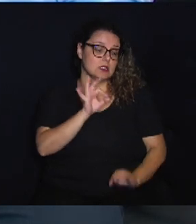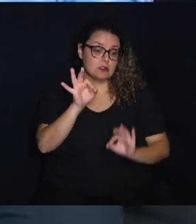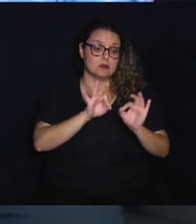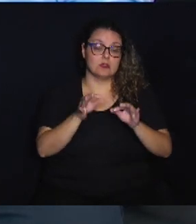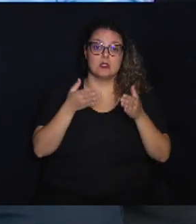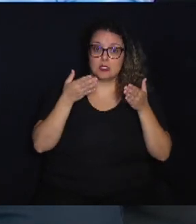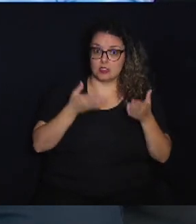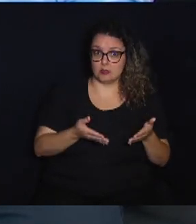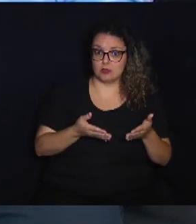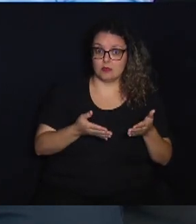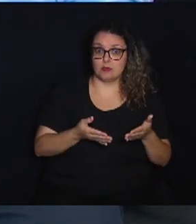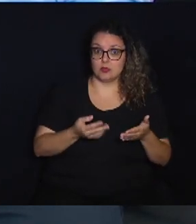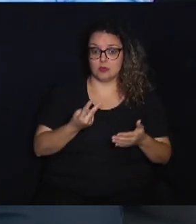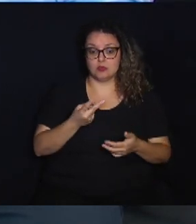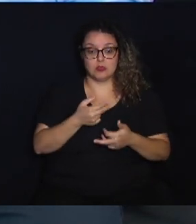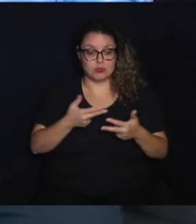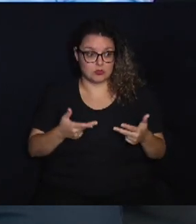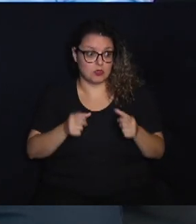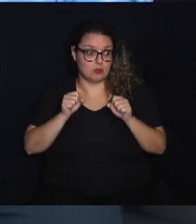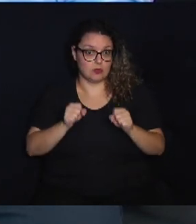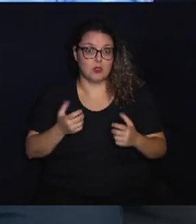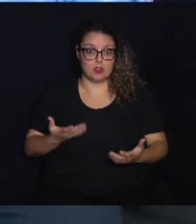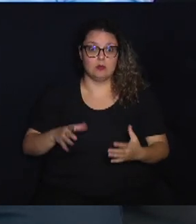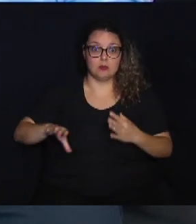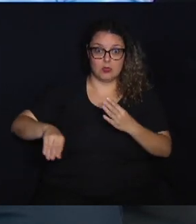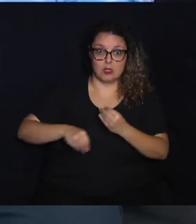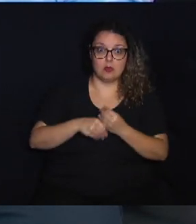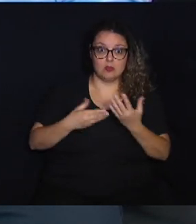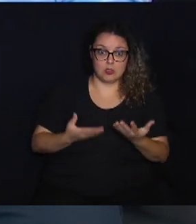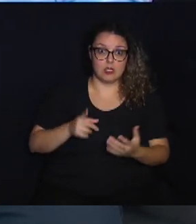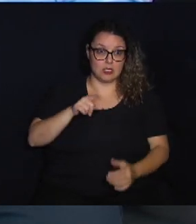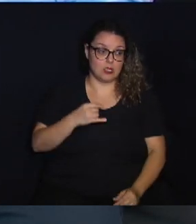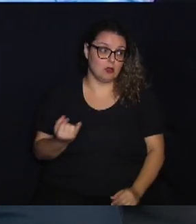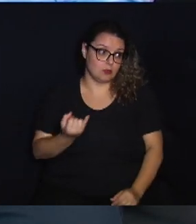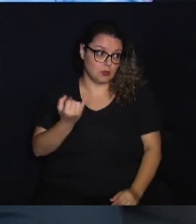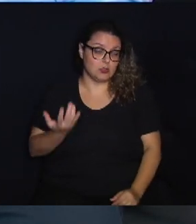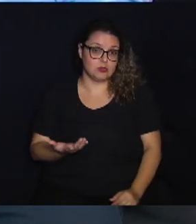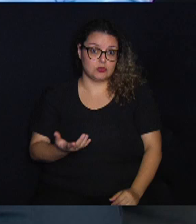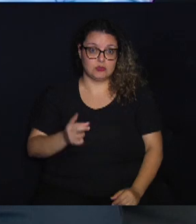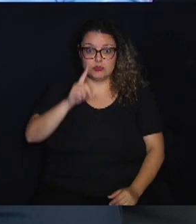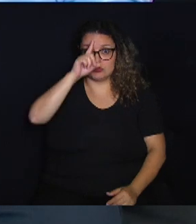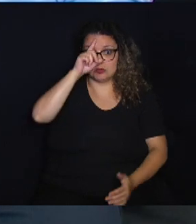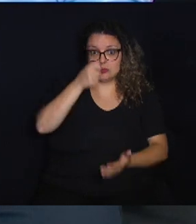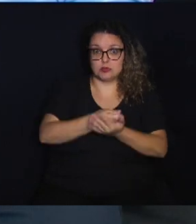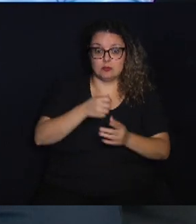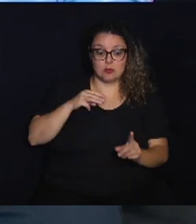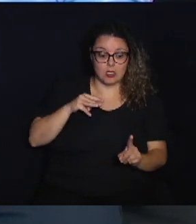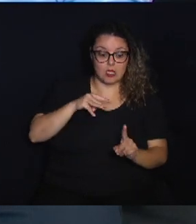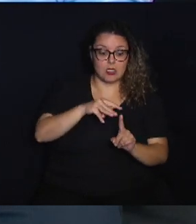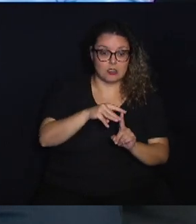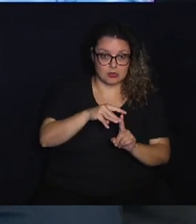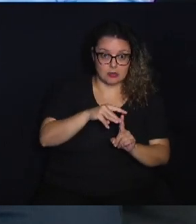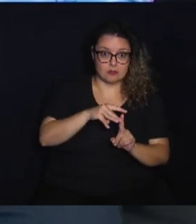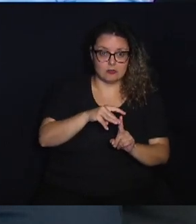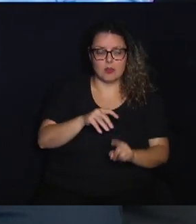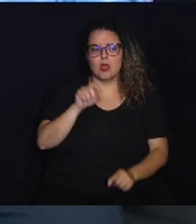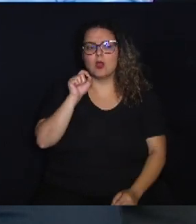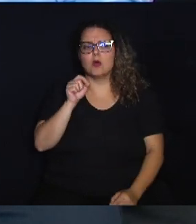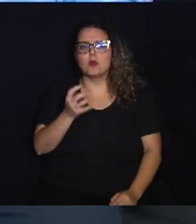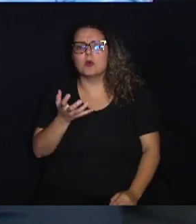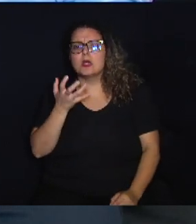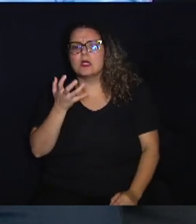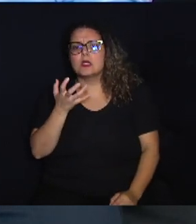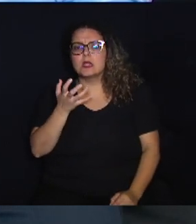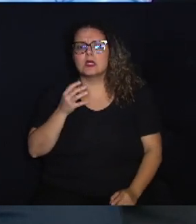planejamento, 2 pontos, né, que nós podemos ainda acrescentar que são importantes, é definir metas. O que você quer